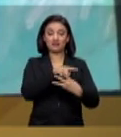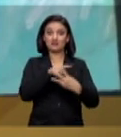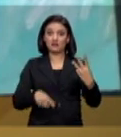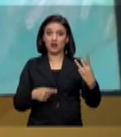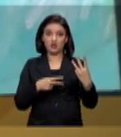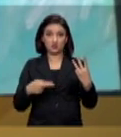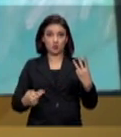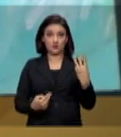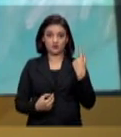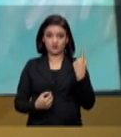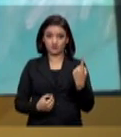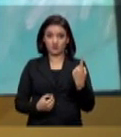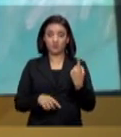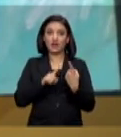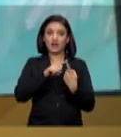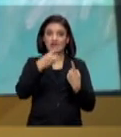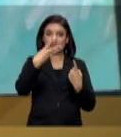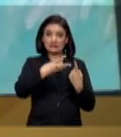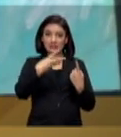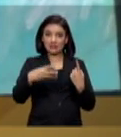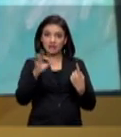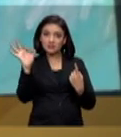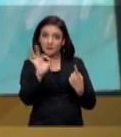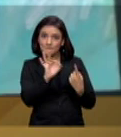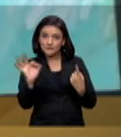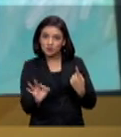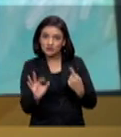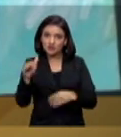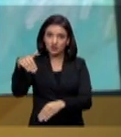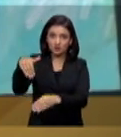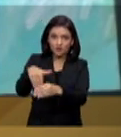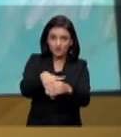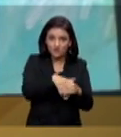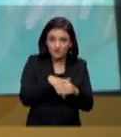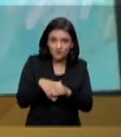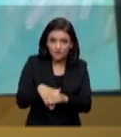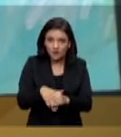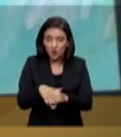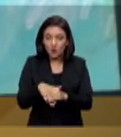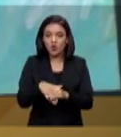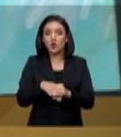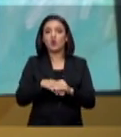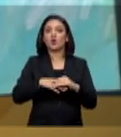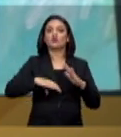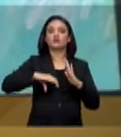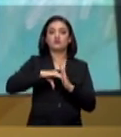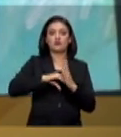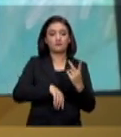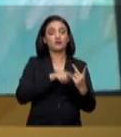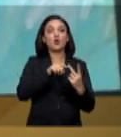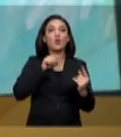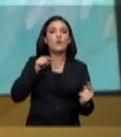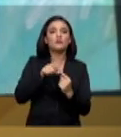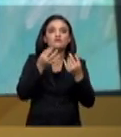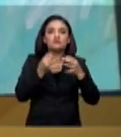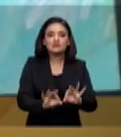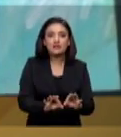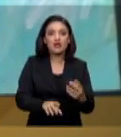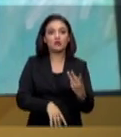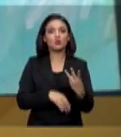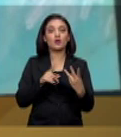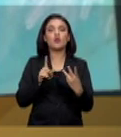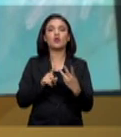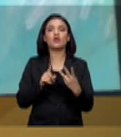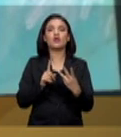requisitos. Um terço dos votos dos integrantes daquela casa legislativa, um objeto determinado e prazo